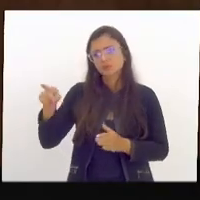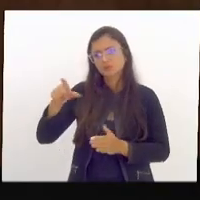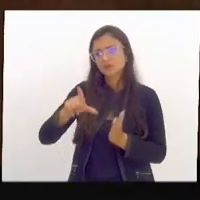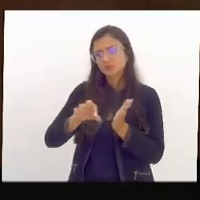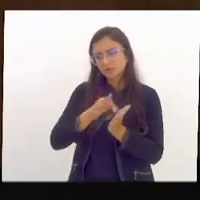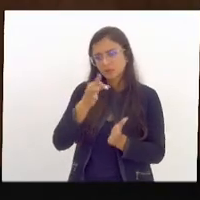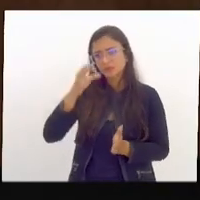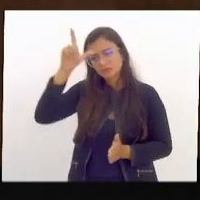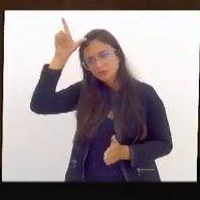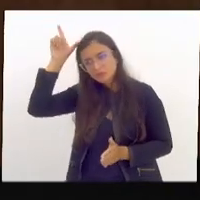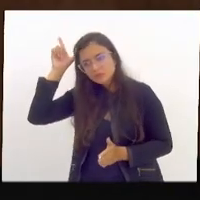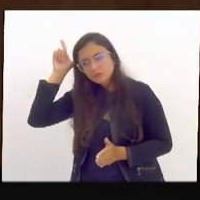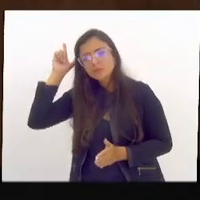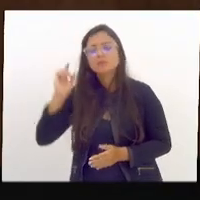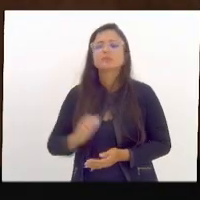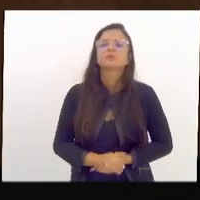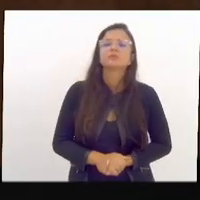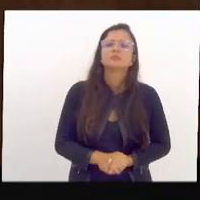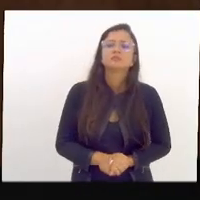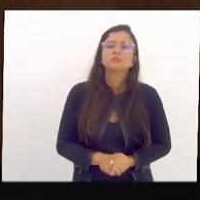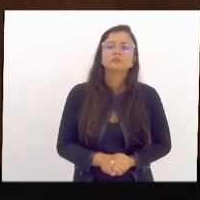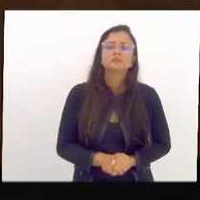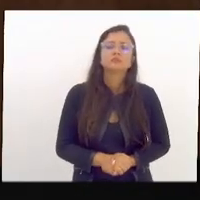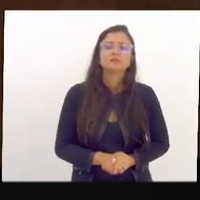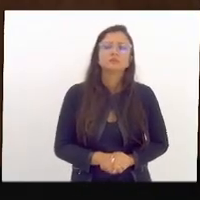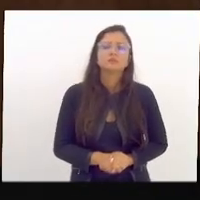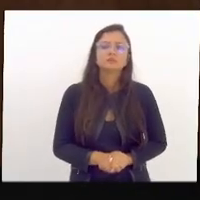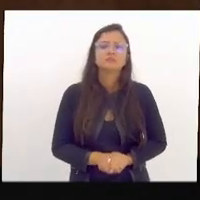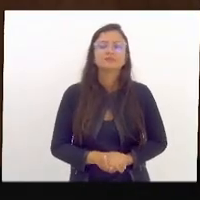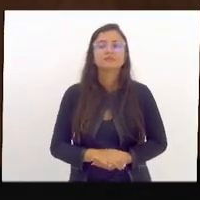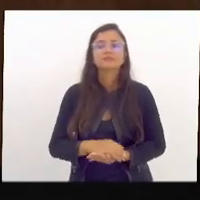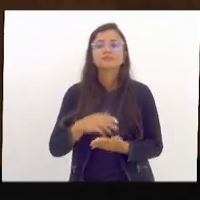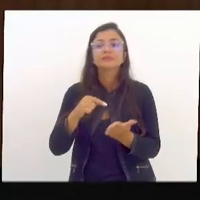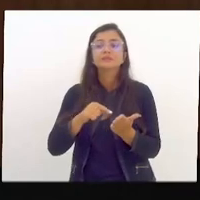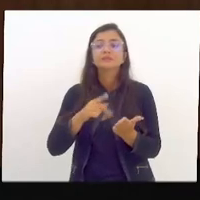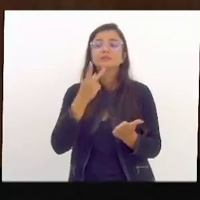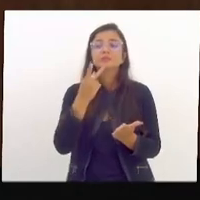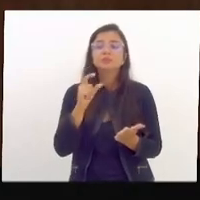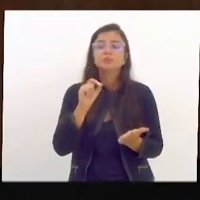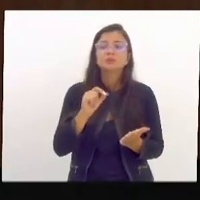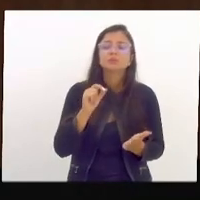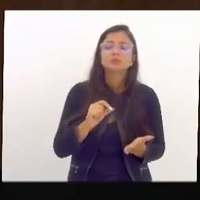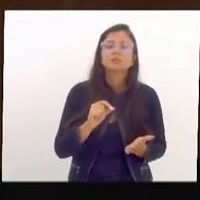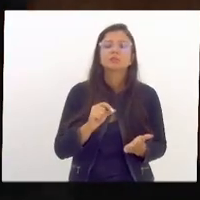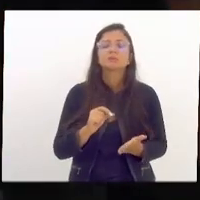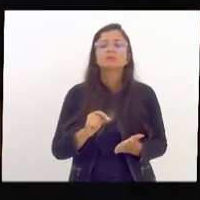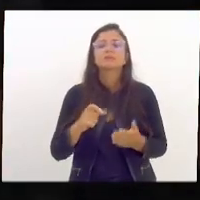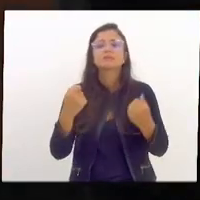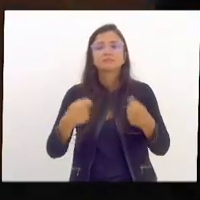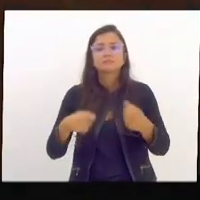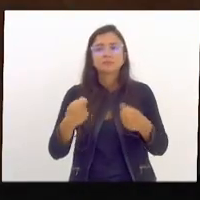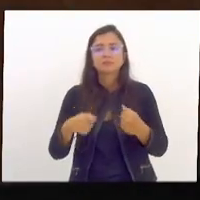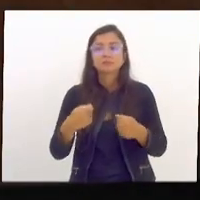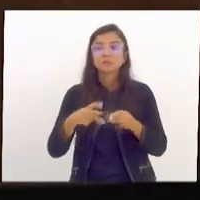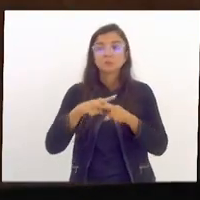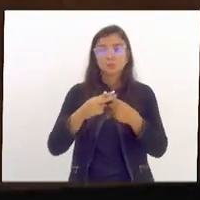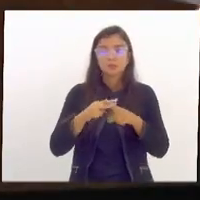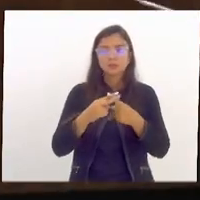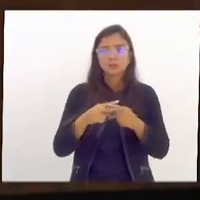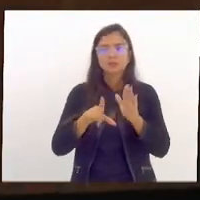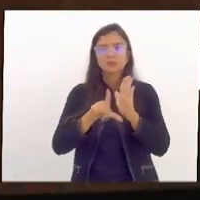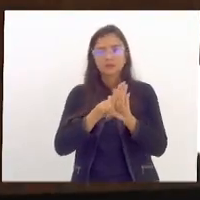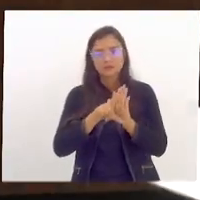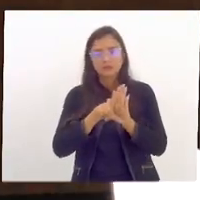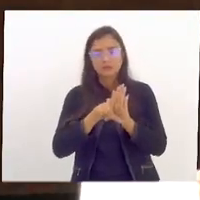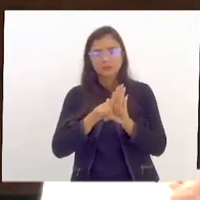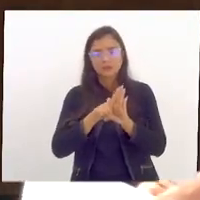Paulo, que, na verdade, busca fazer uma correção importante nessa lei